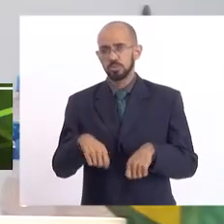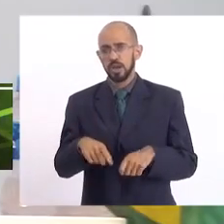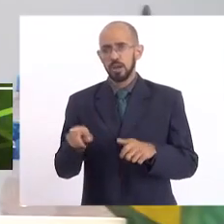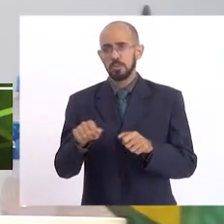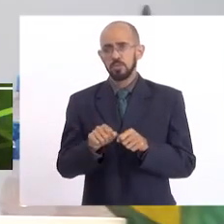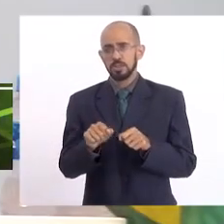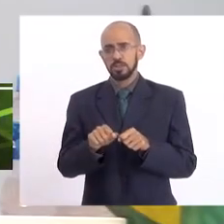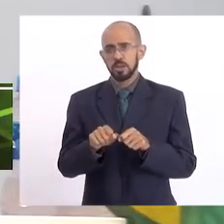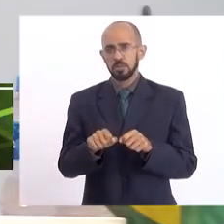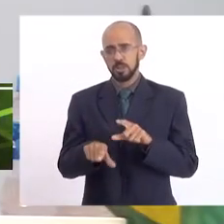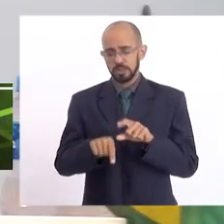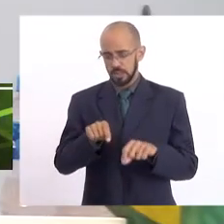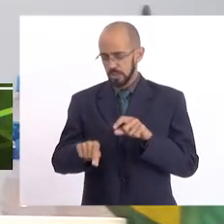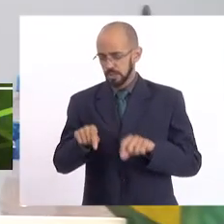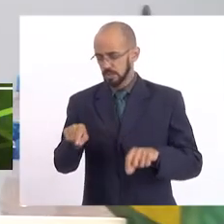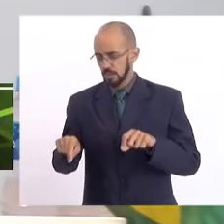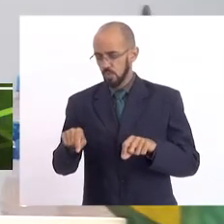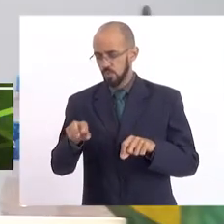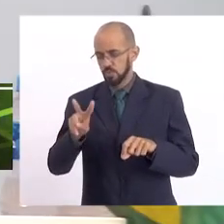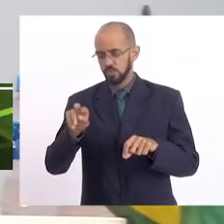fazer esse critério de vagas.